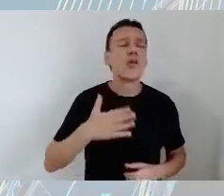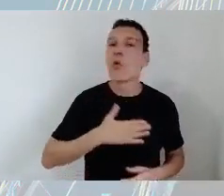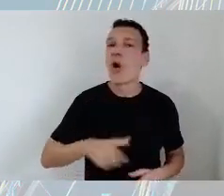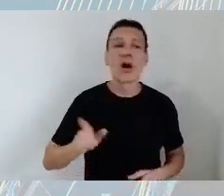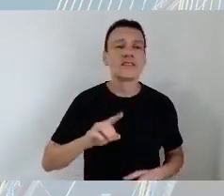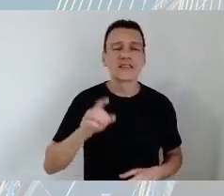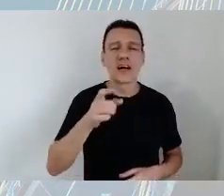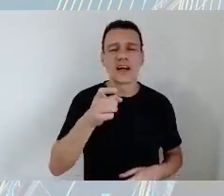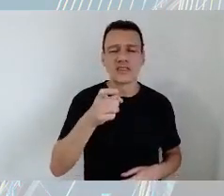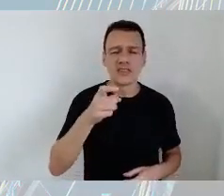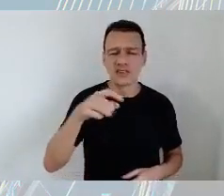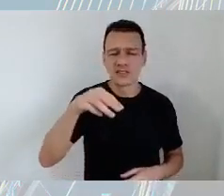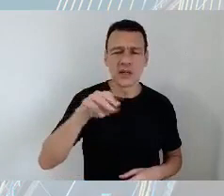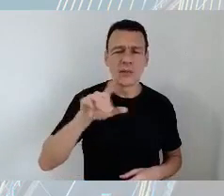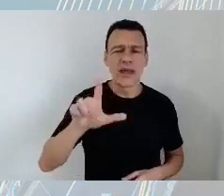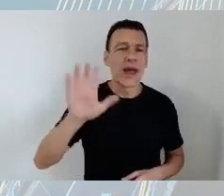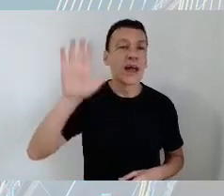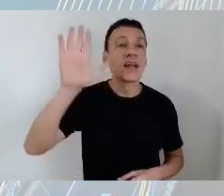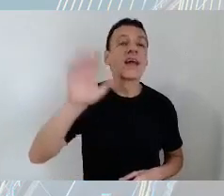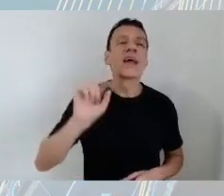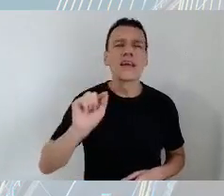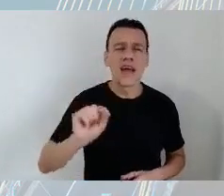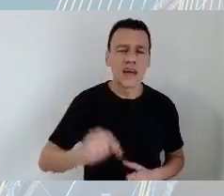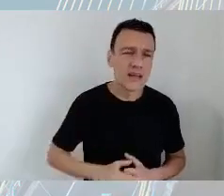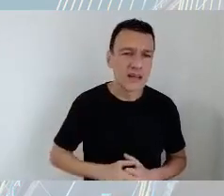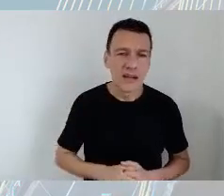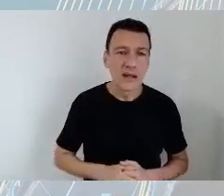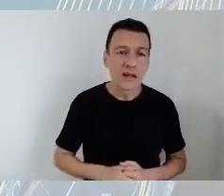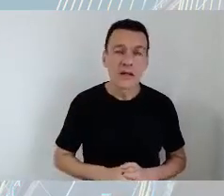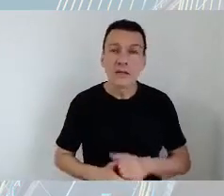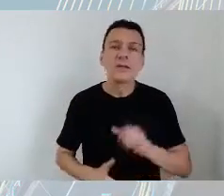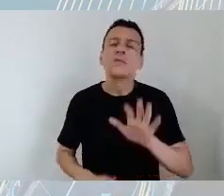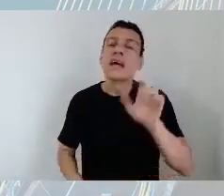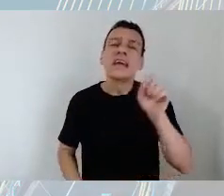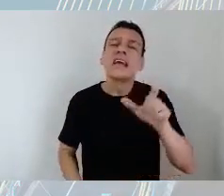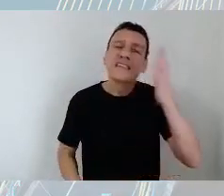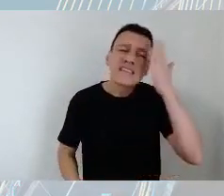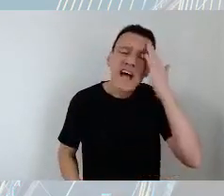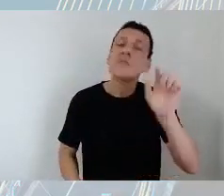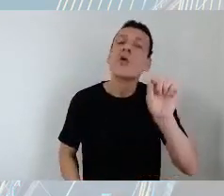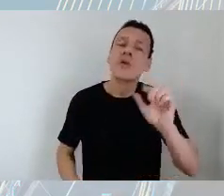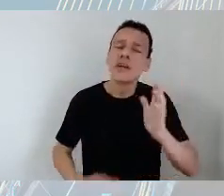sabe o que é XML aqui, o parâmetro de dados para a web? Sabe o que é XML? Gosta de XML?